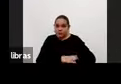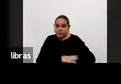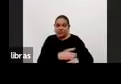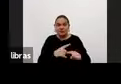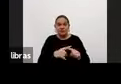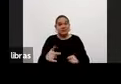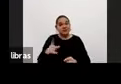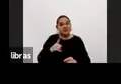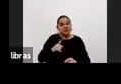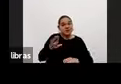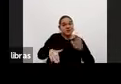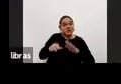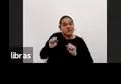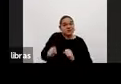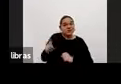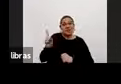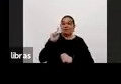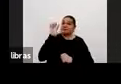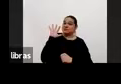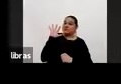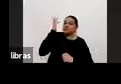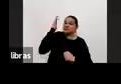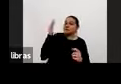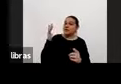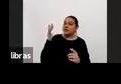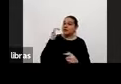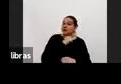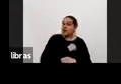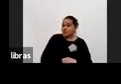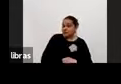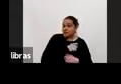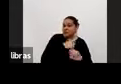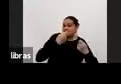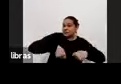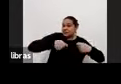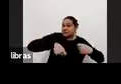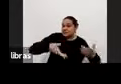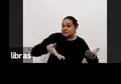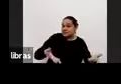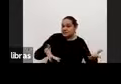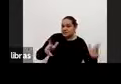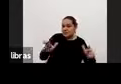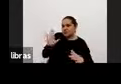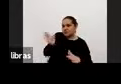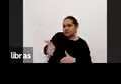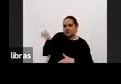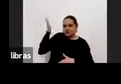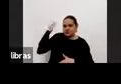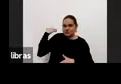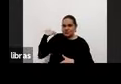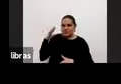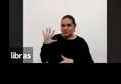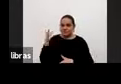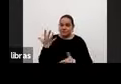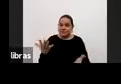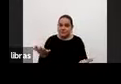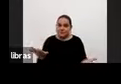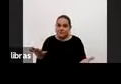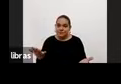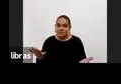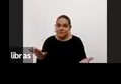feito. Sim. Ou seja, com a velocidade, com a ênfase que foi feita anteriormente. Portanto, a questão